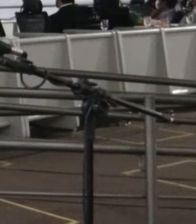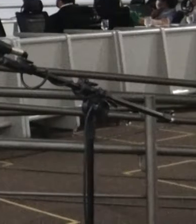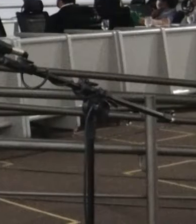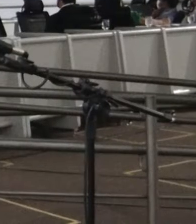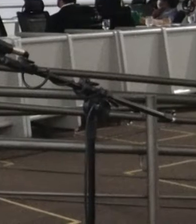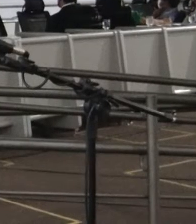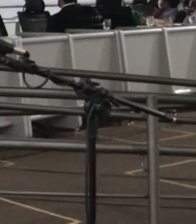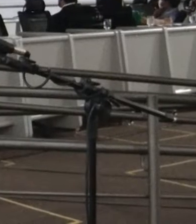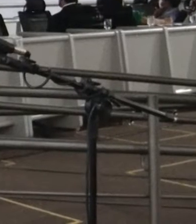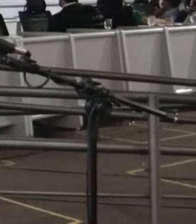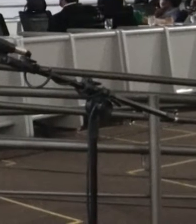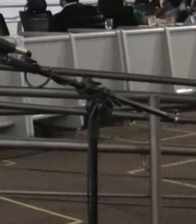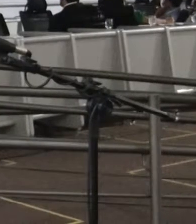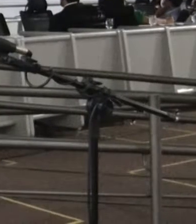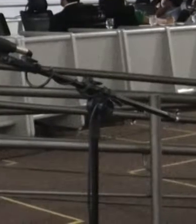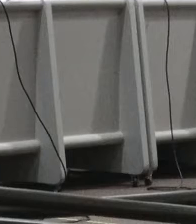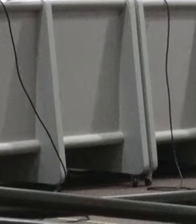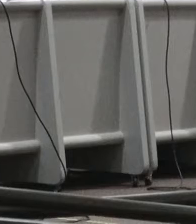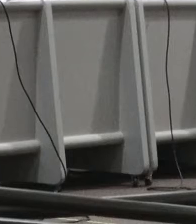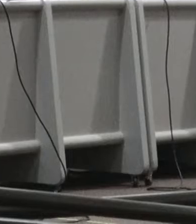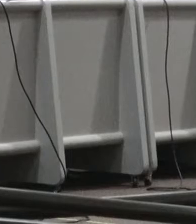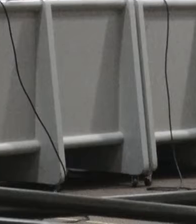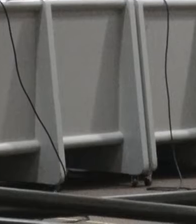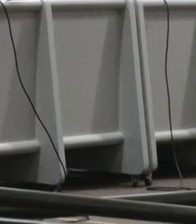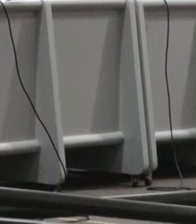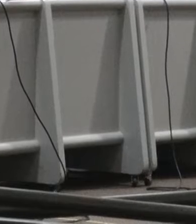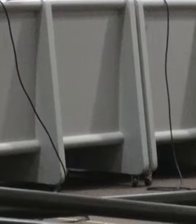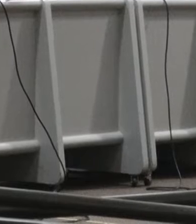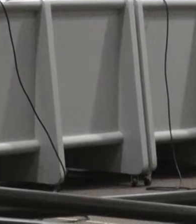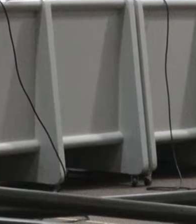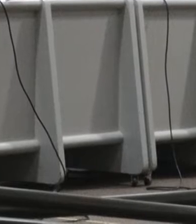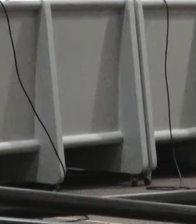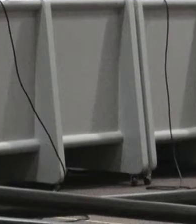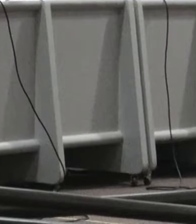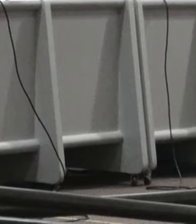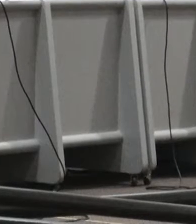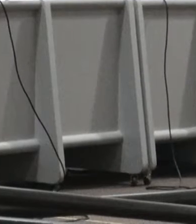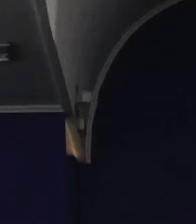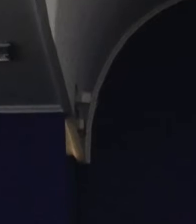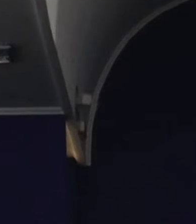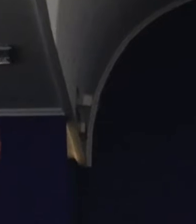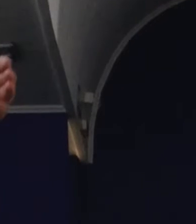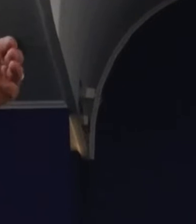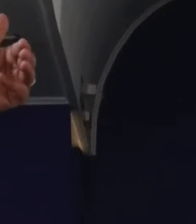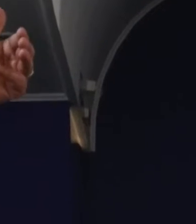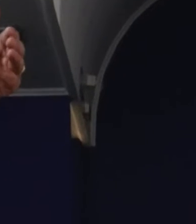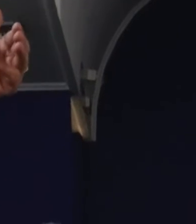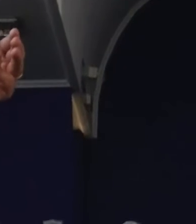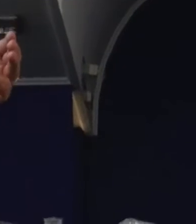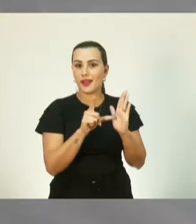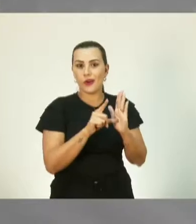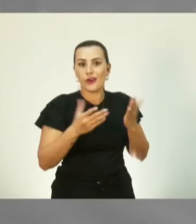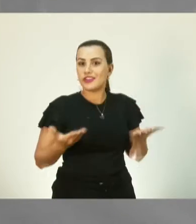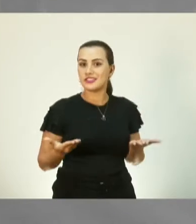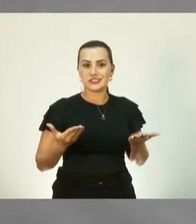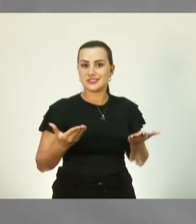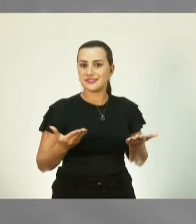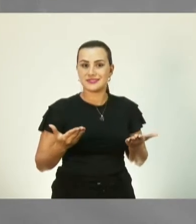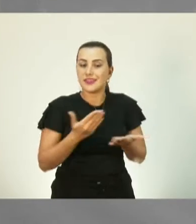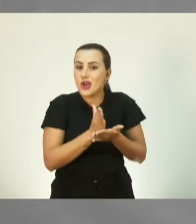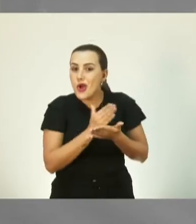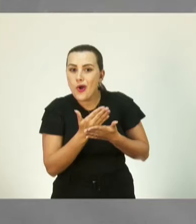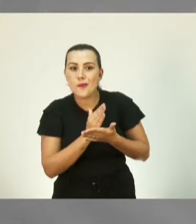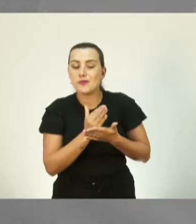audiência pública convocada pela comissão de acessibilidade da Câmara Municipal discutiu a construção manutenção e